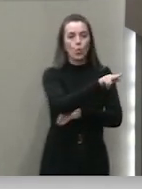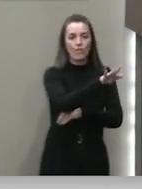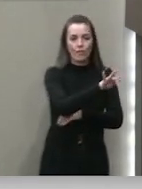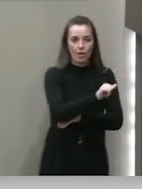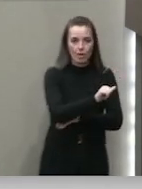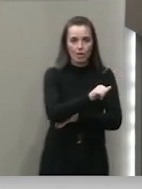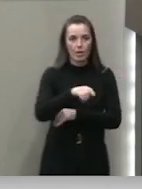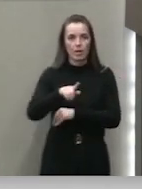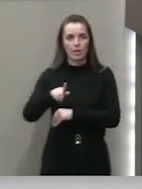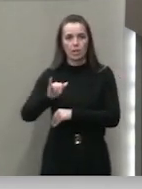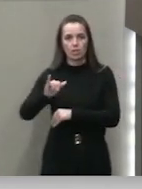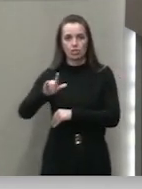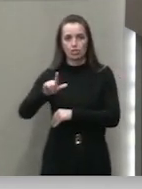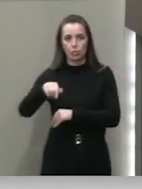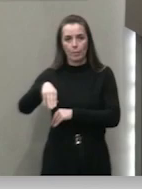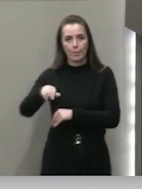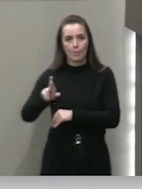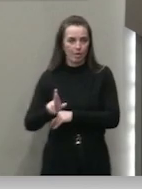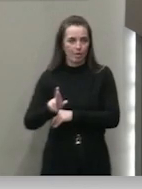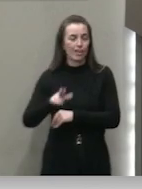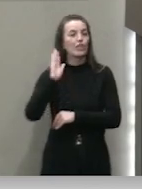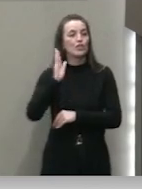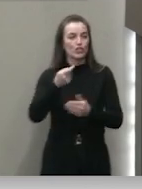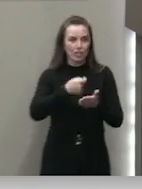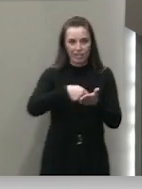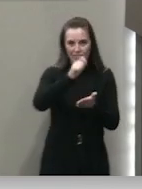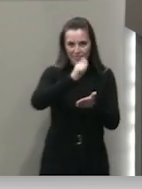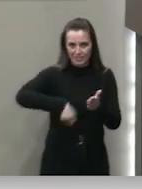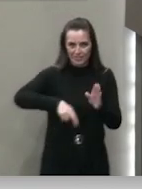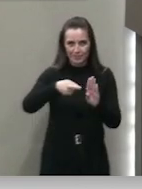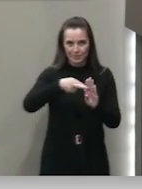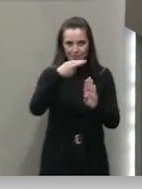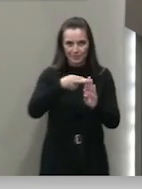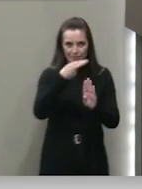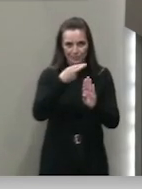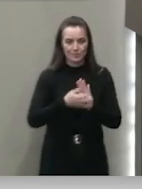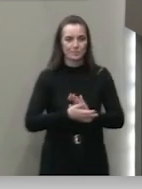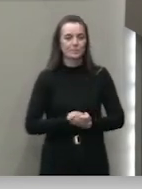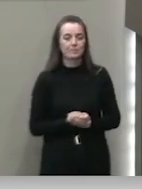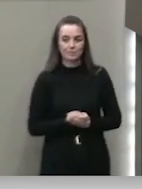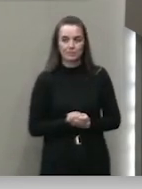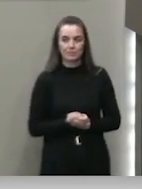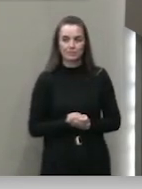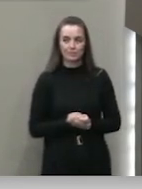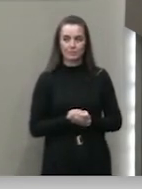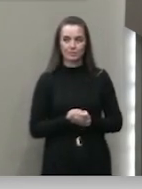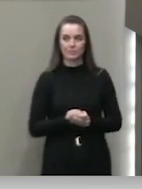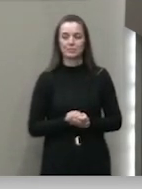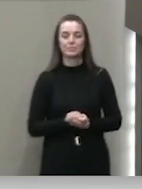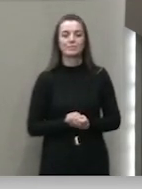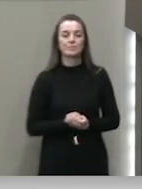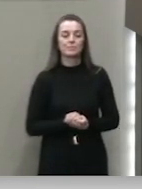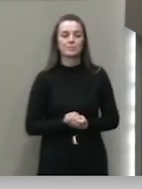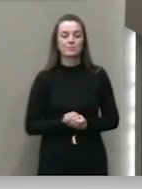vereador Gilmar Fuga, que já assinaram a resolução. Lhe concedo a parte, vereadora.